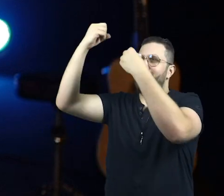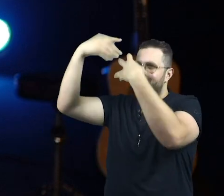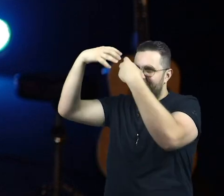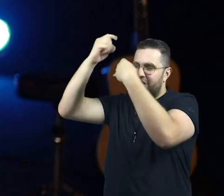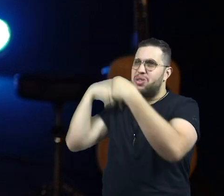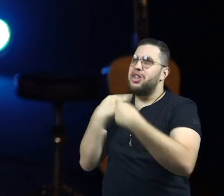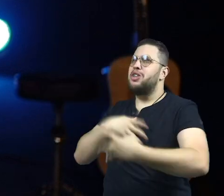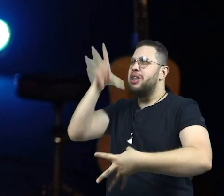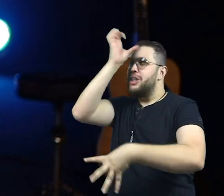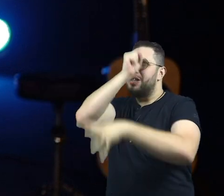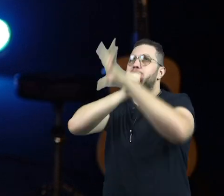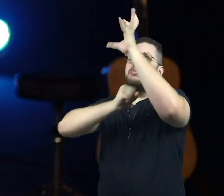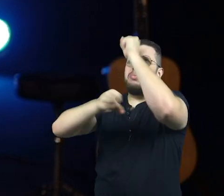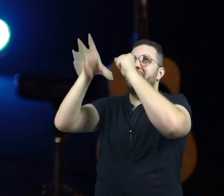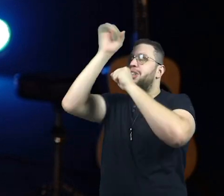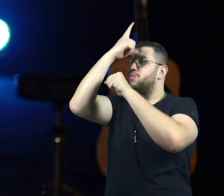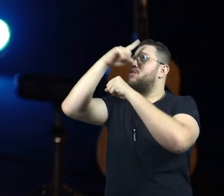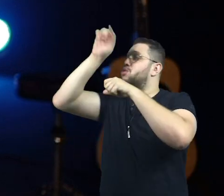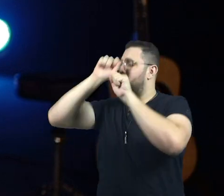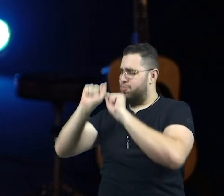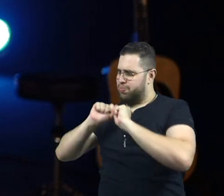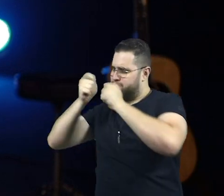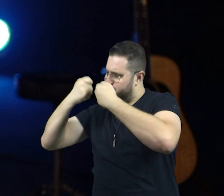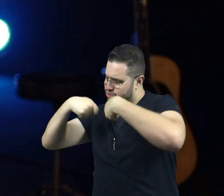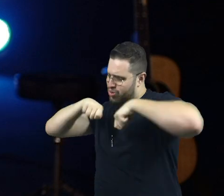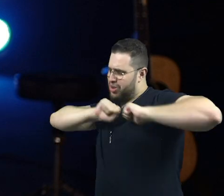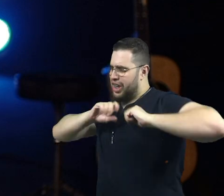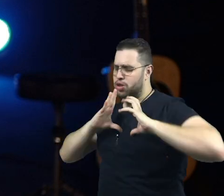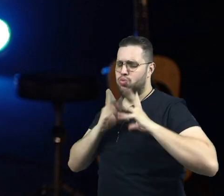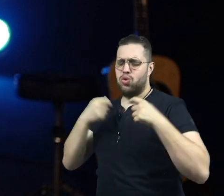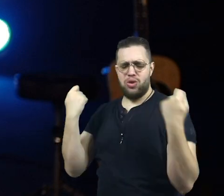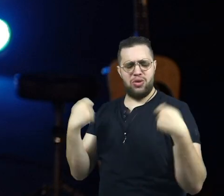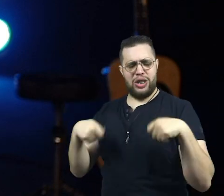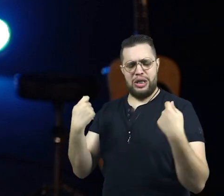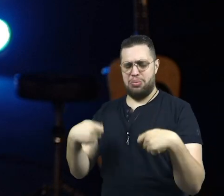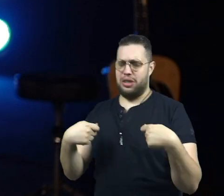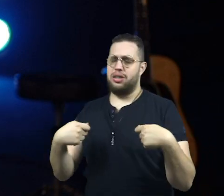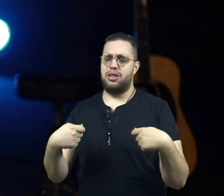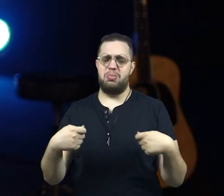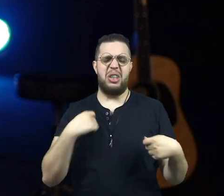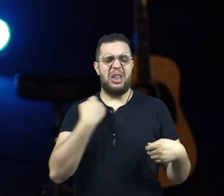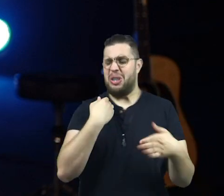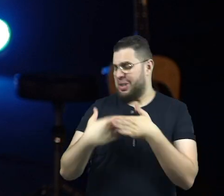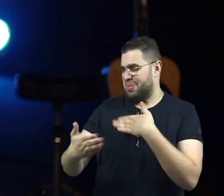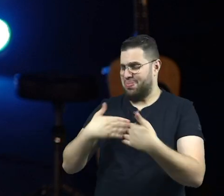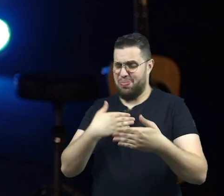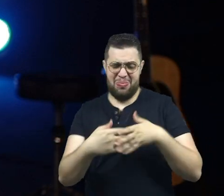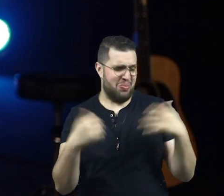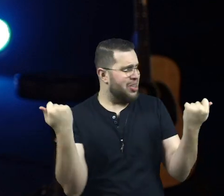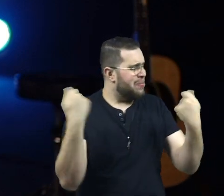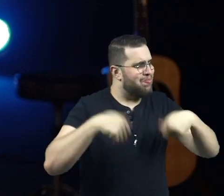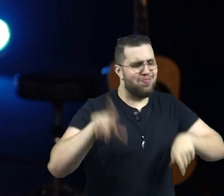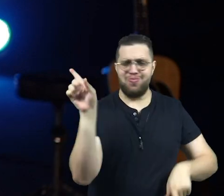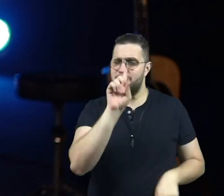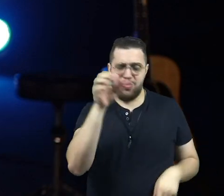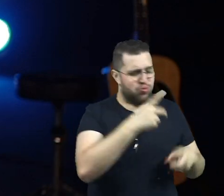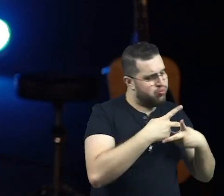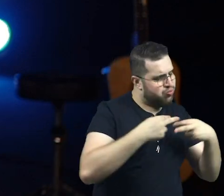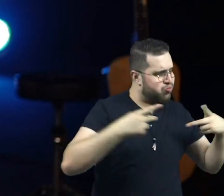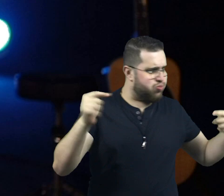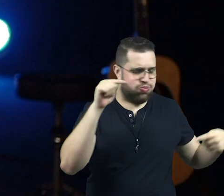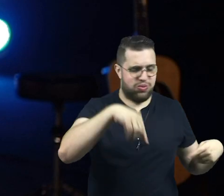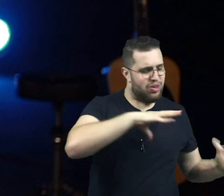Ti, que Tu és a fonte, Pai, e que nós não precisamos, Senhor, das coisas deste mundo. Nós precisamos